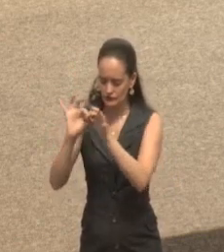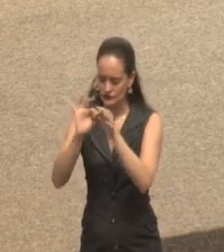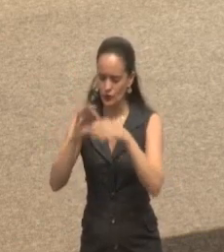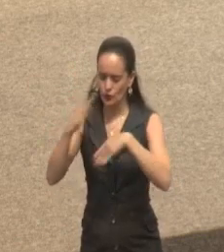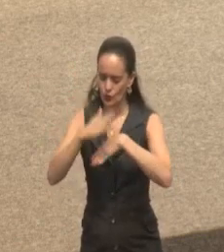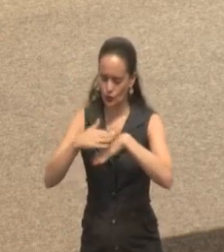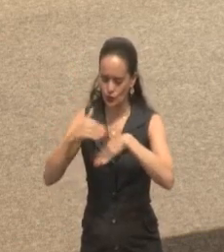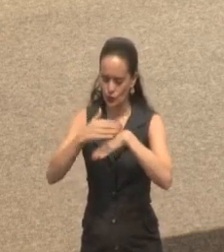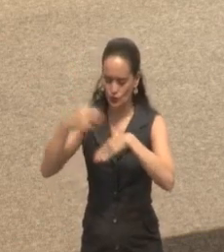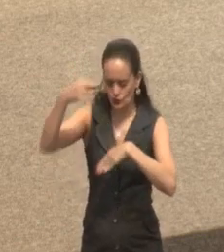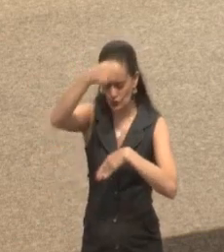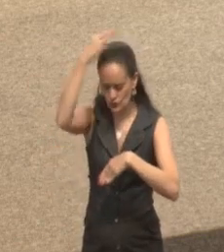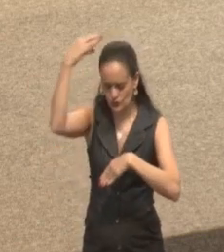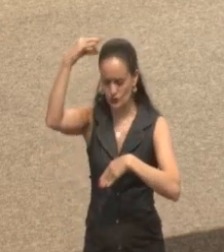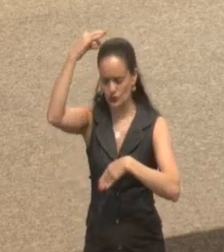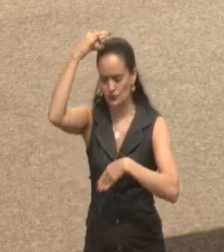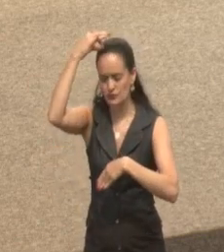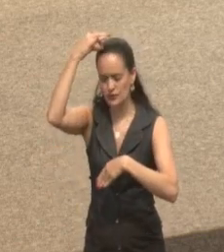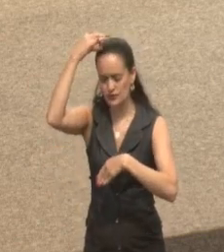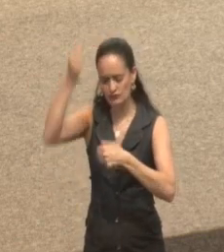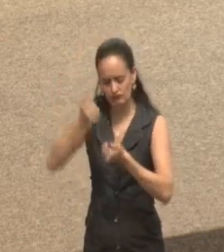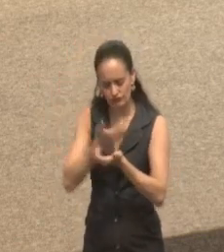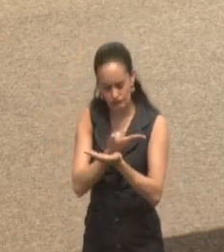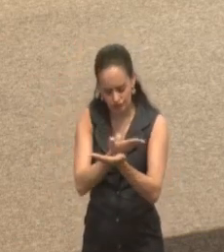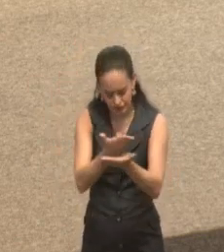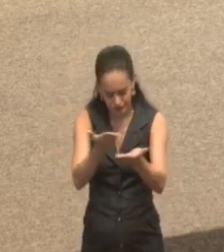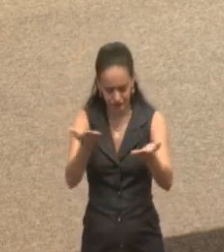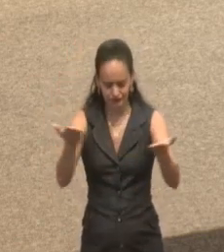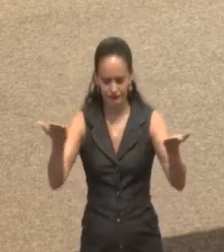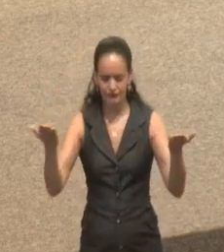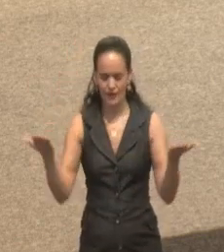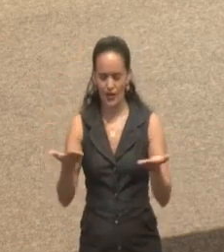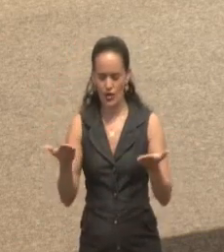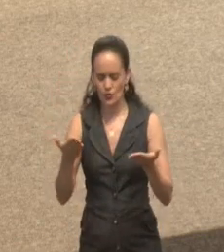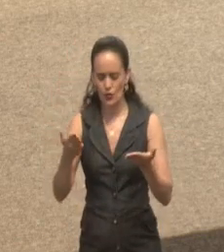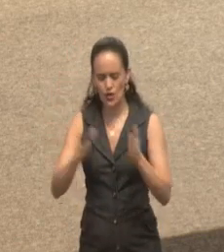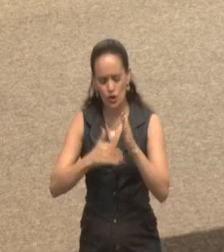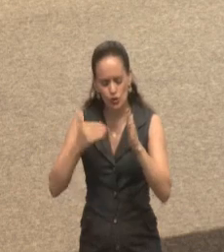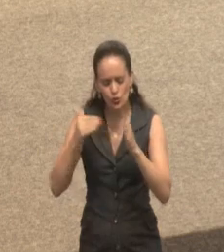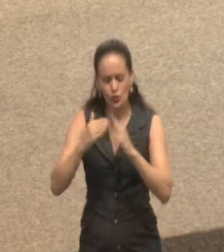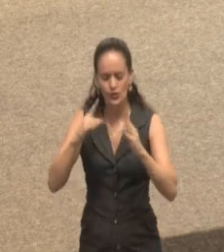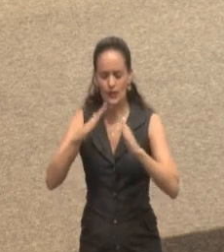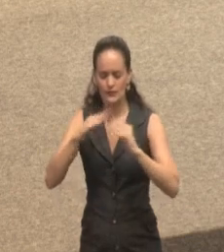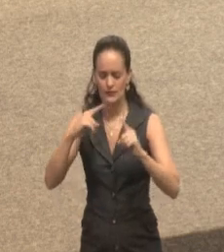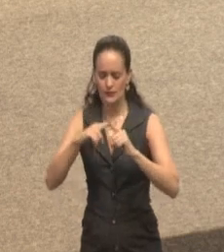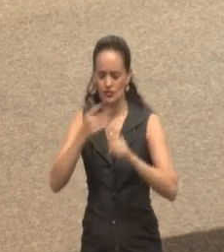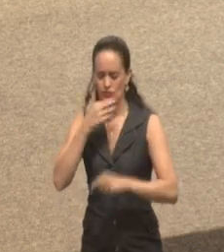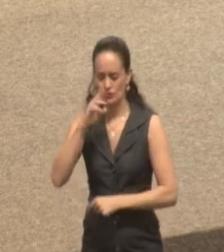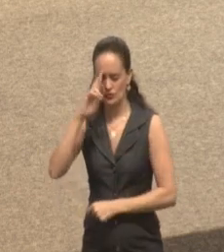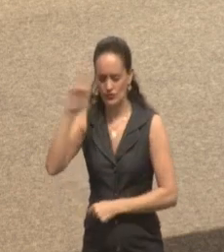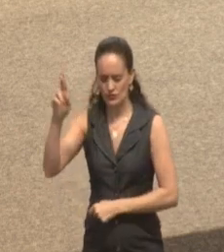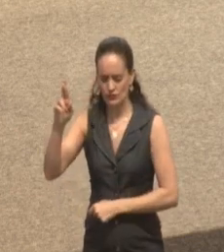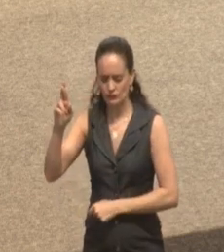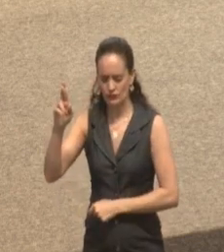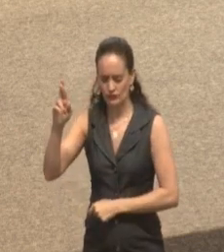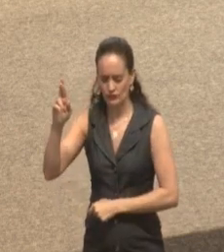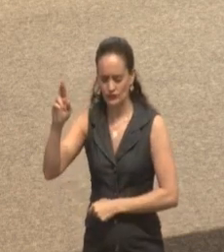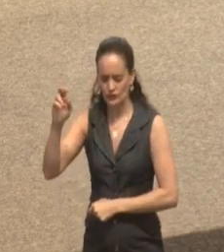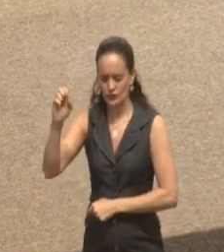doces consolações do Espírito Santo sejam com esta igreja e com toda a igreja do Senhor, em